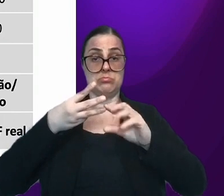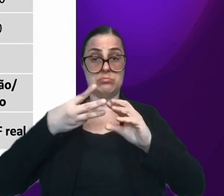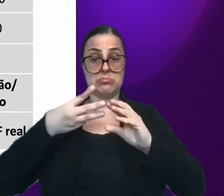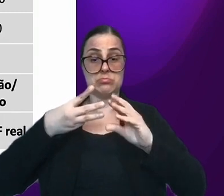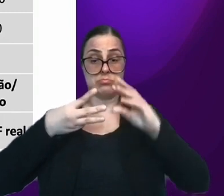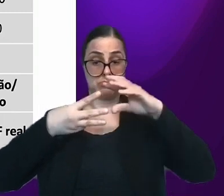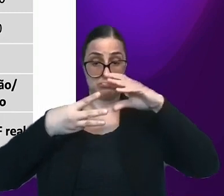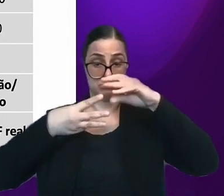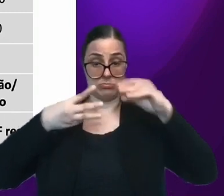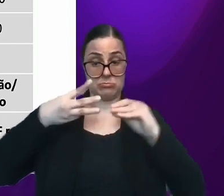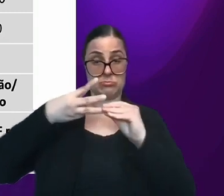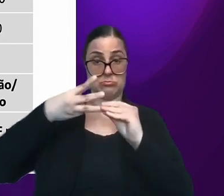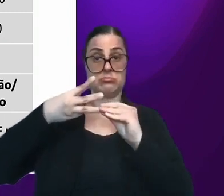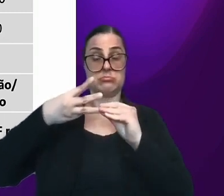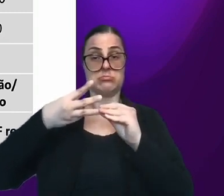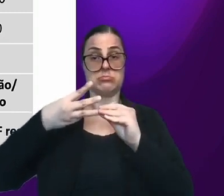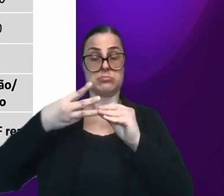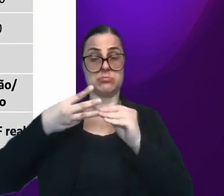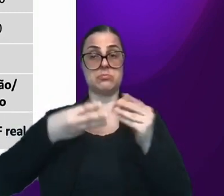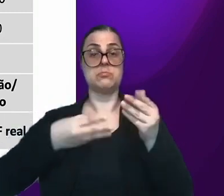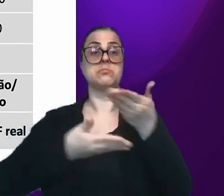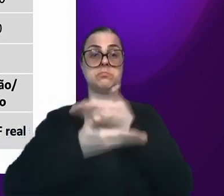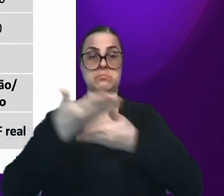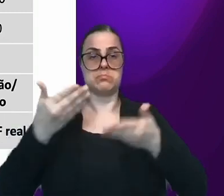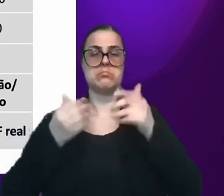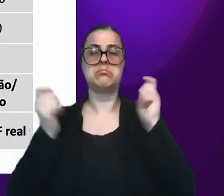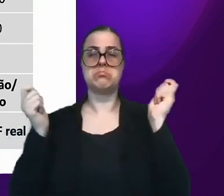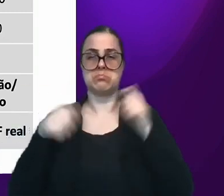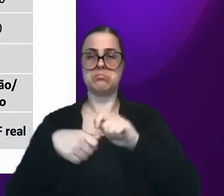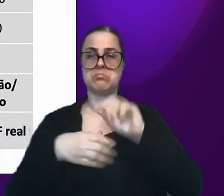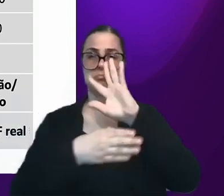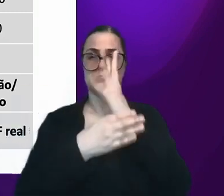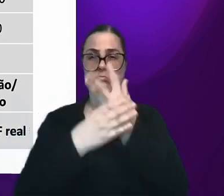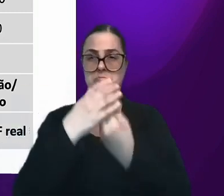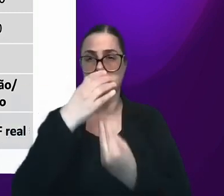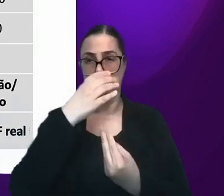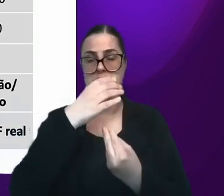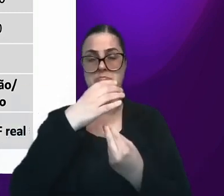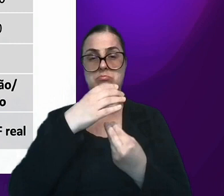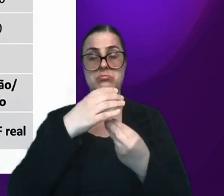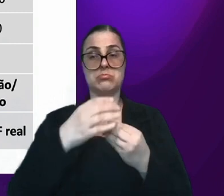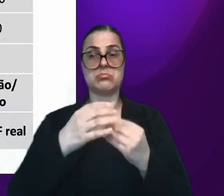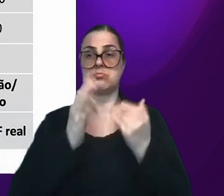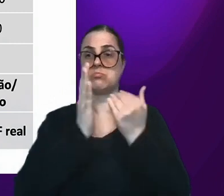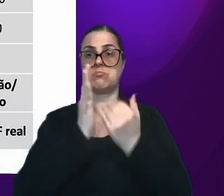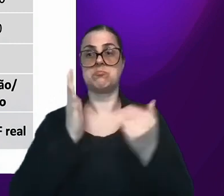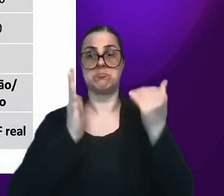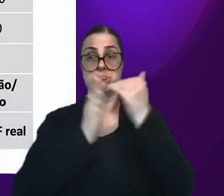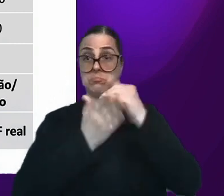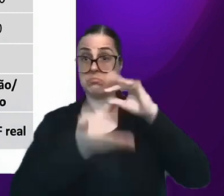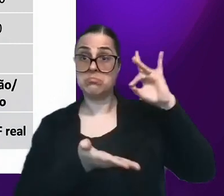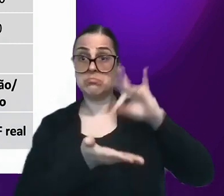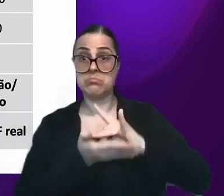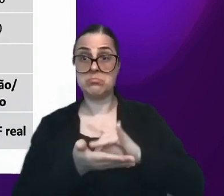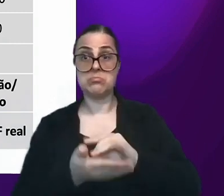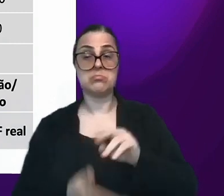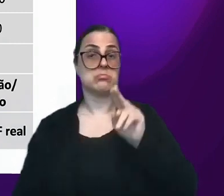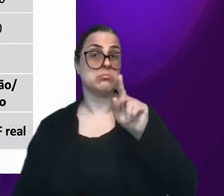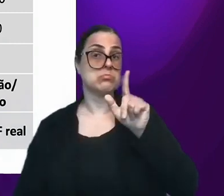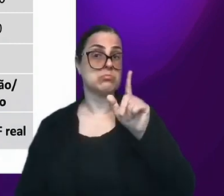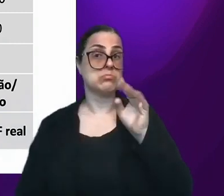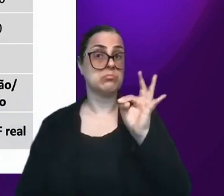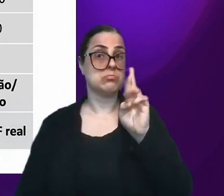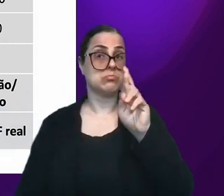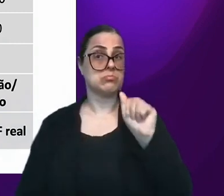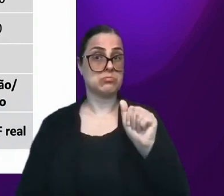potencial de promover ultrafiltração real, ou net ultrafiltration. Não estou falando de ultrafiltração total,